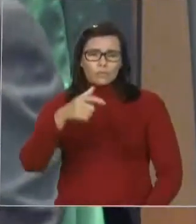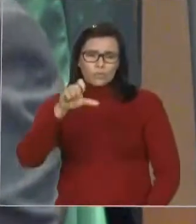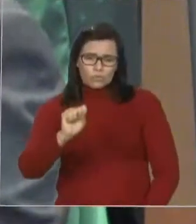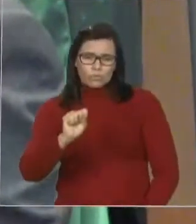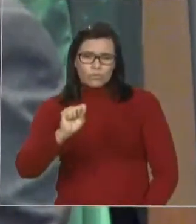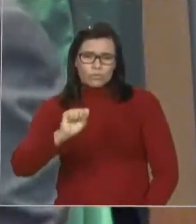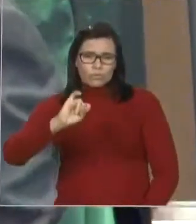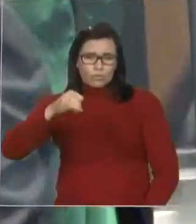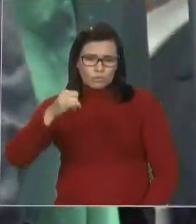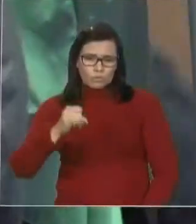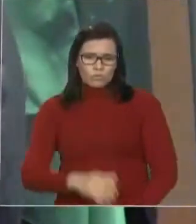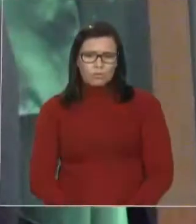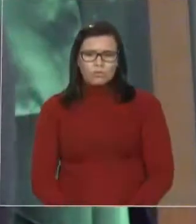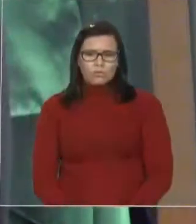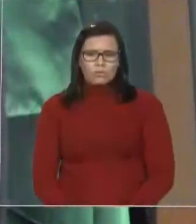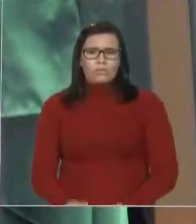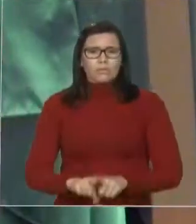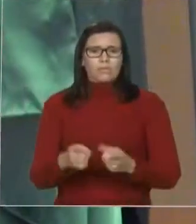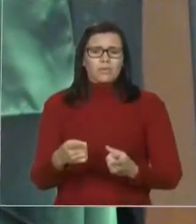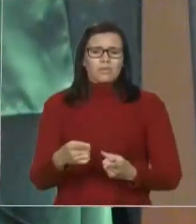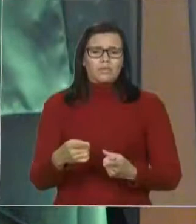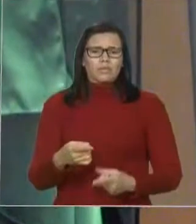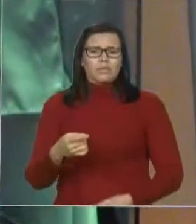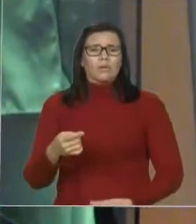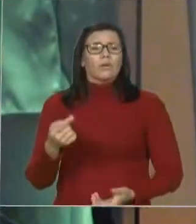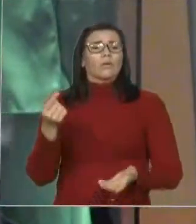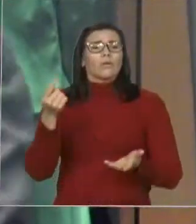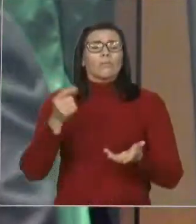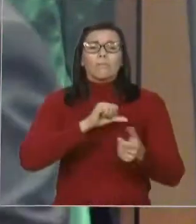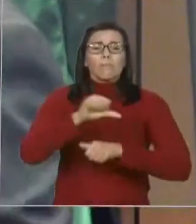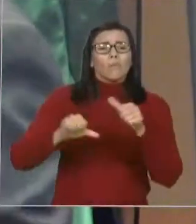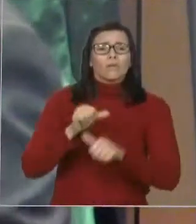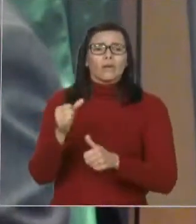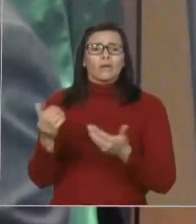em 45 dias, para o dia 17 de dezembro.